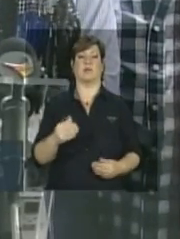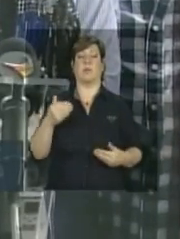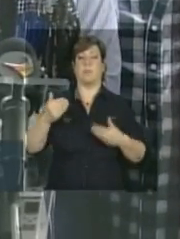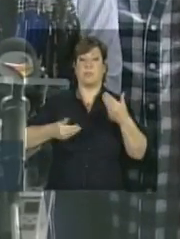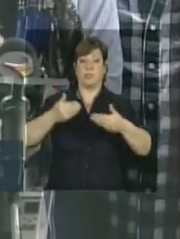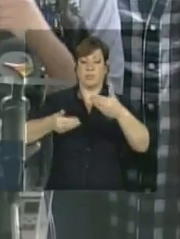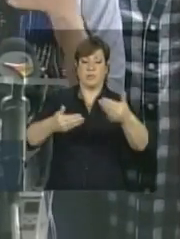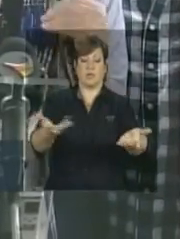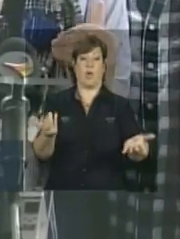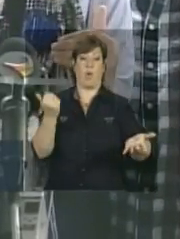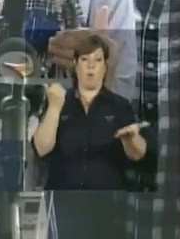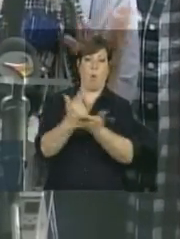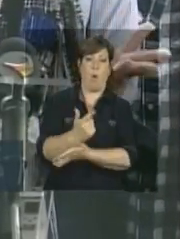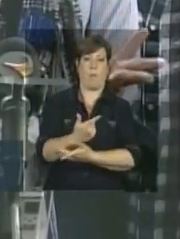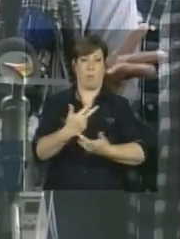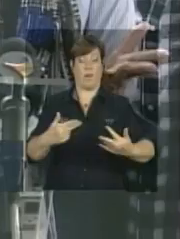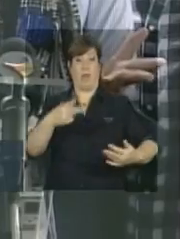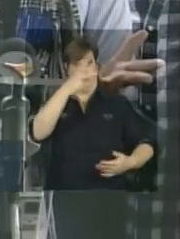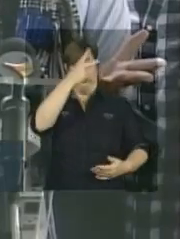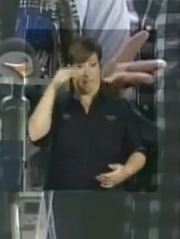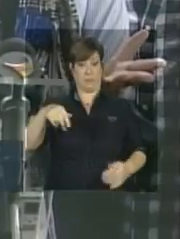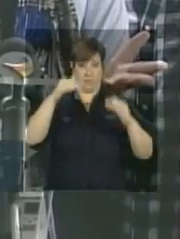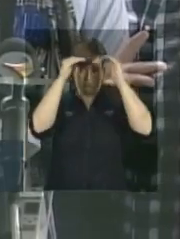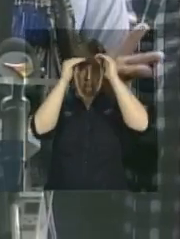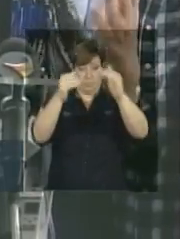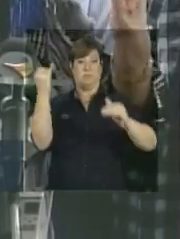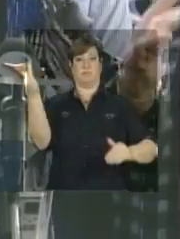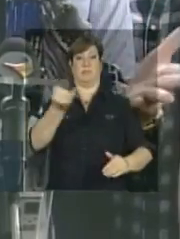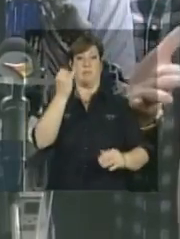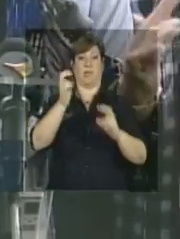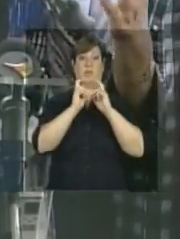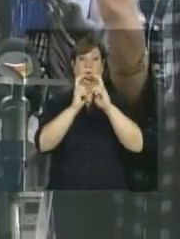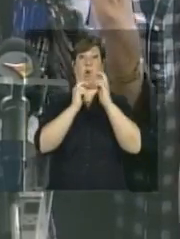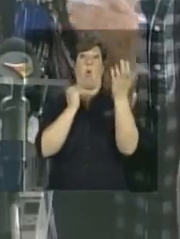de compra, as pessoas dão prioridade